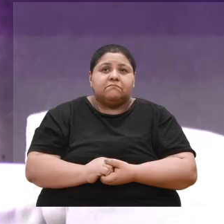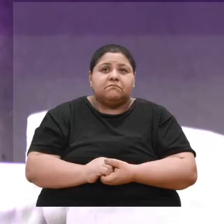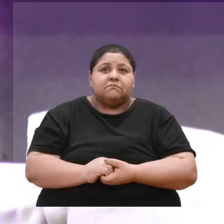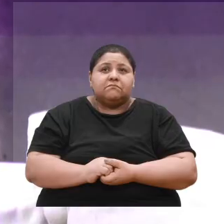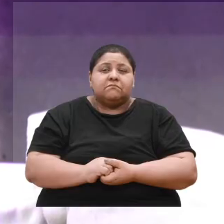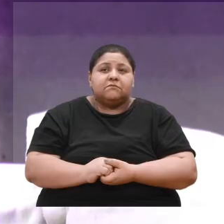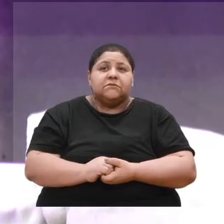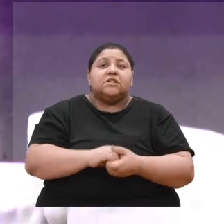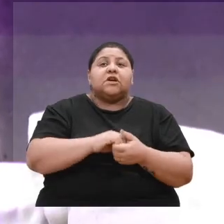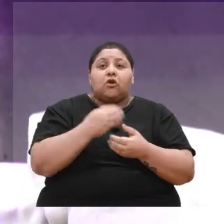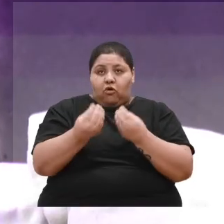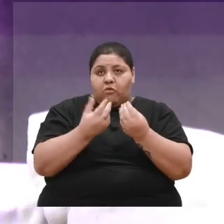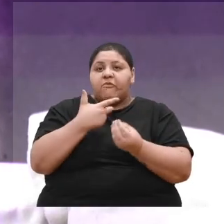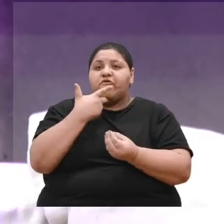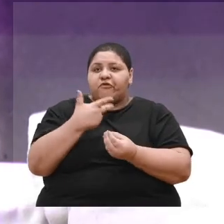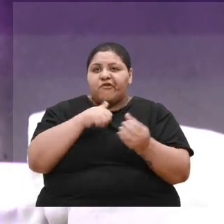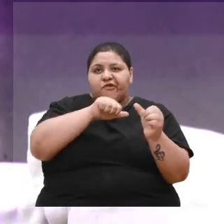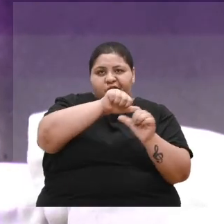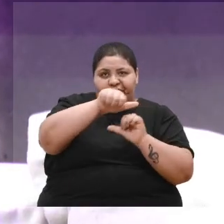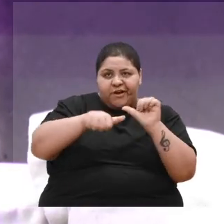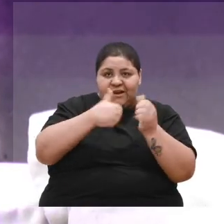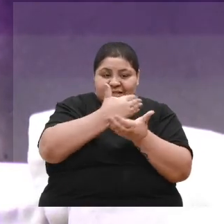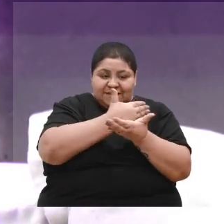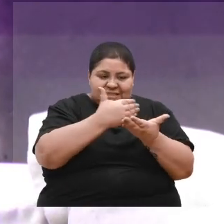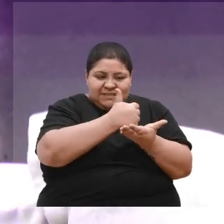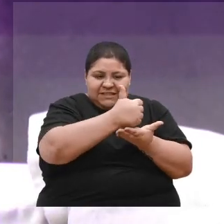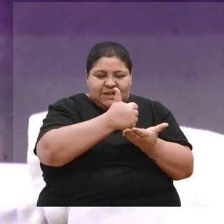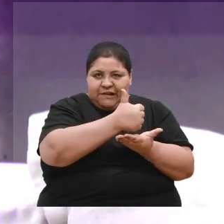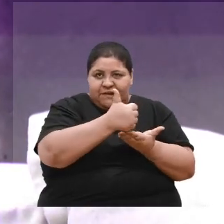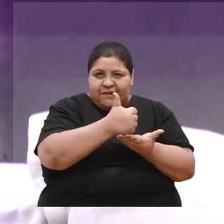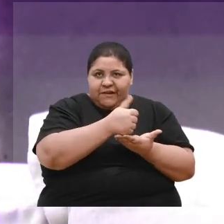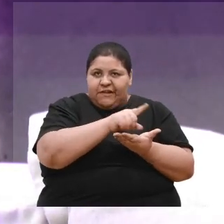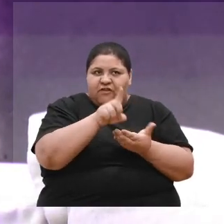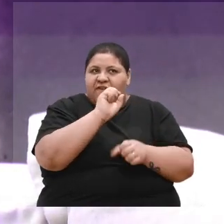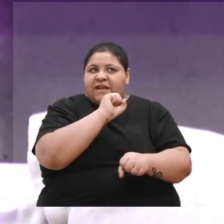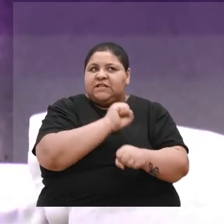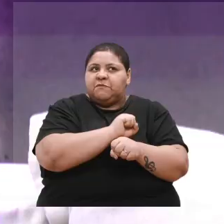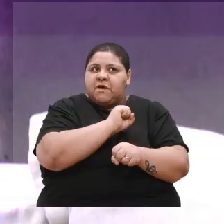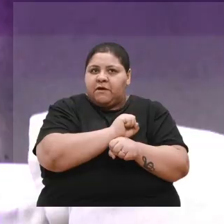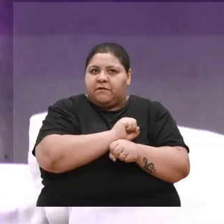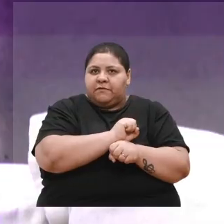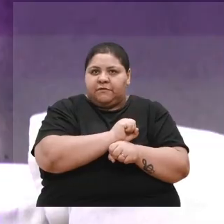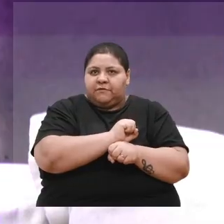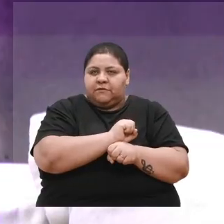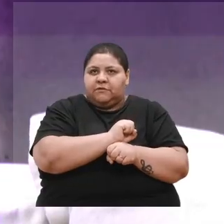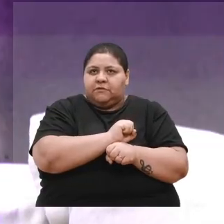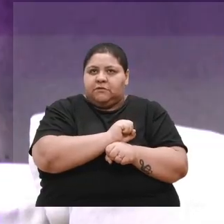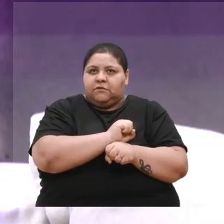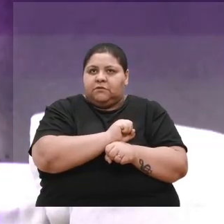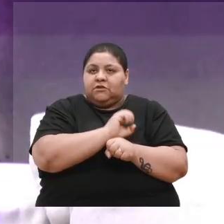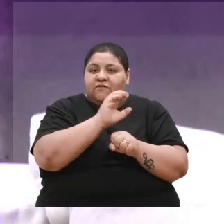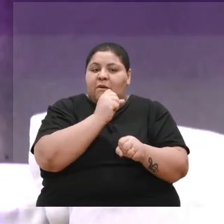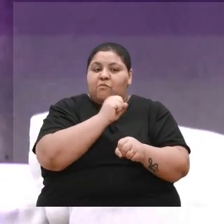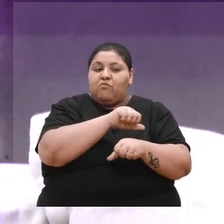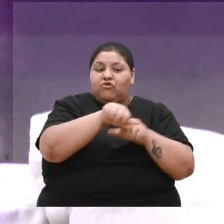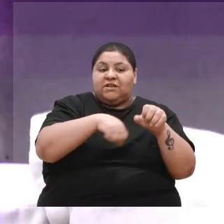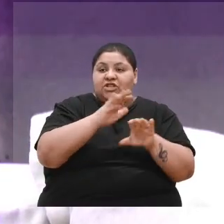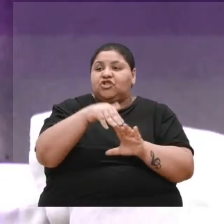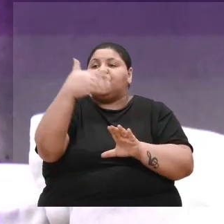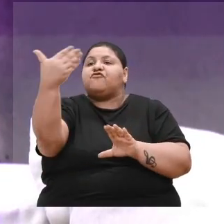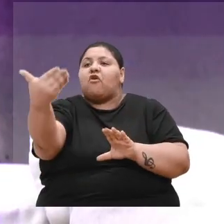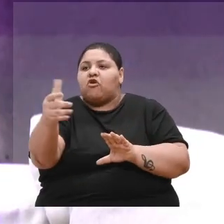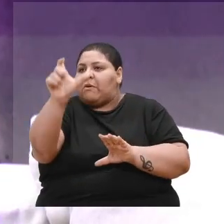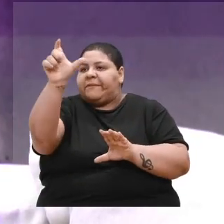porque as mudanças, como a gente fala, as mudanças vêm da base, né? A gente não vai esperar alguém, não vai ser a mudança não vai vir de fora, não vai